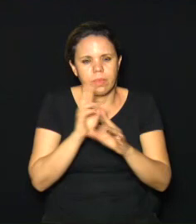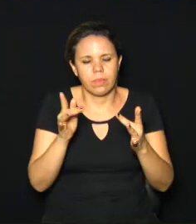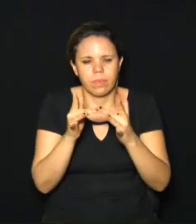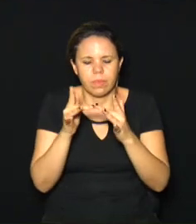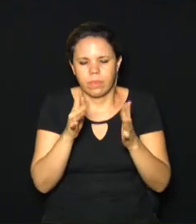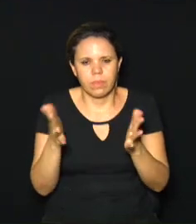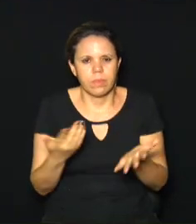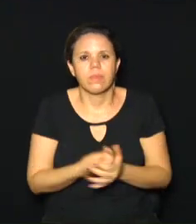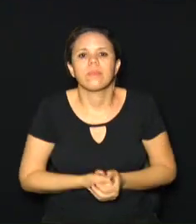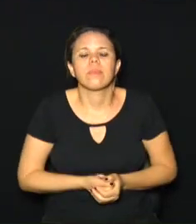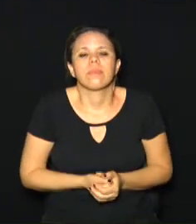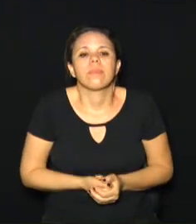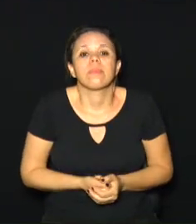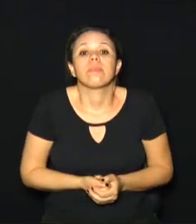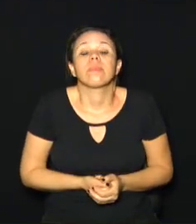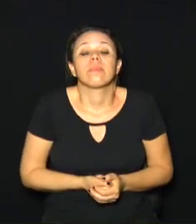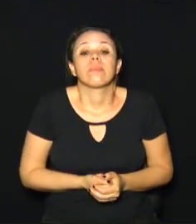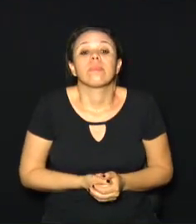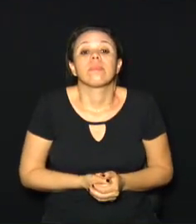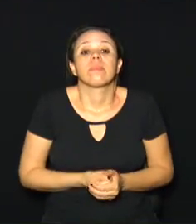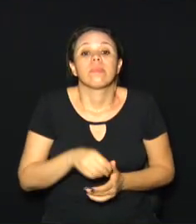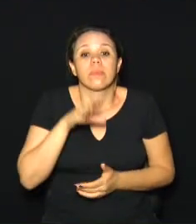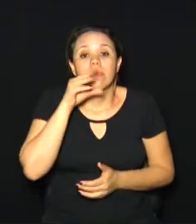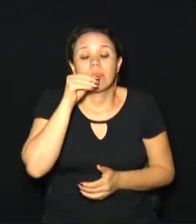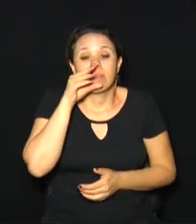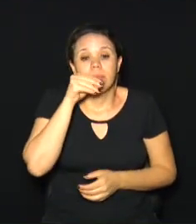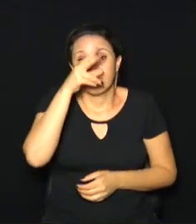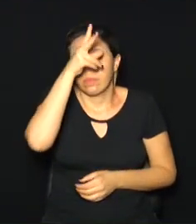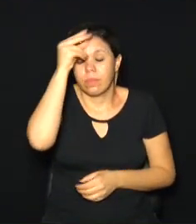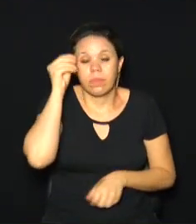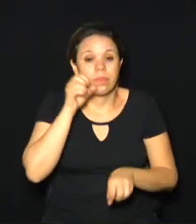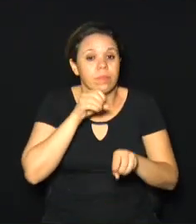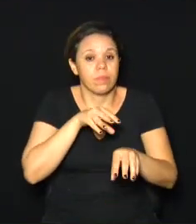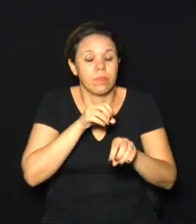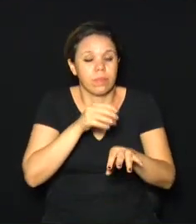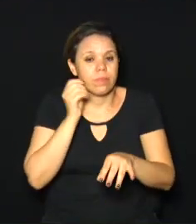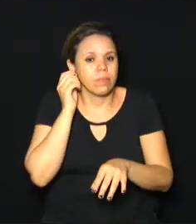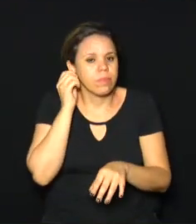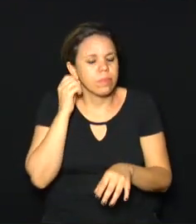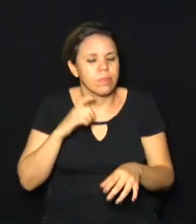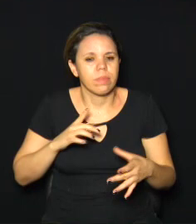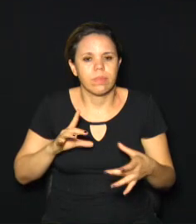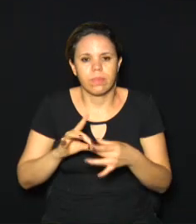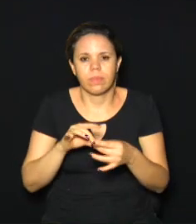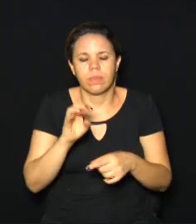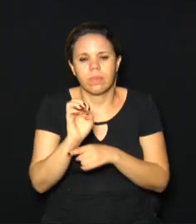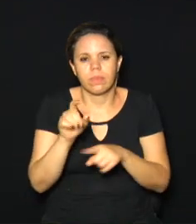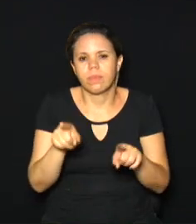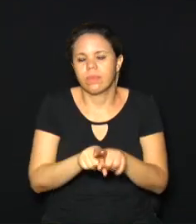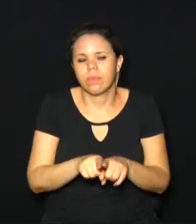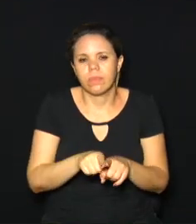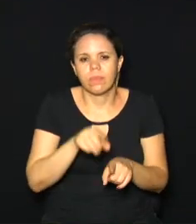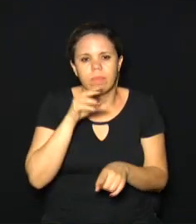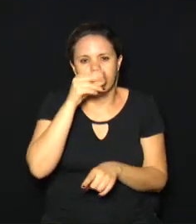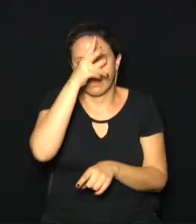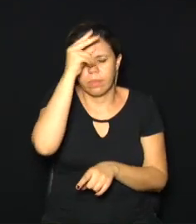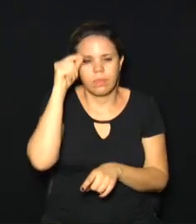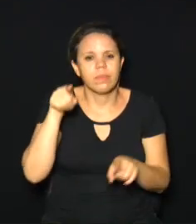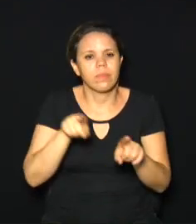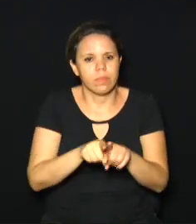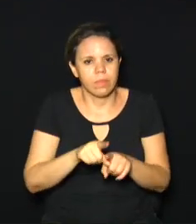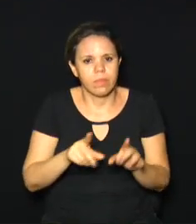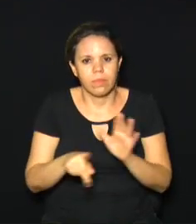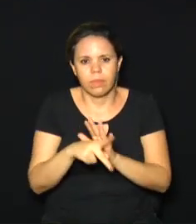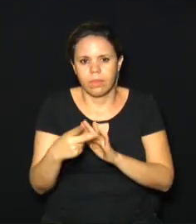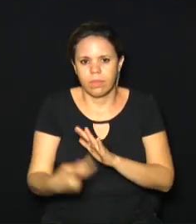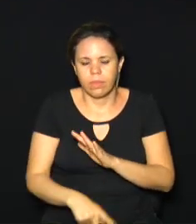das relações dos servidores públicos que têm um vínculo estatutário, quanto aqueles servidores públicos que têm um vínculo de